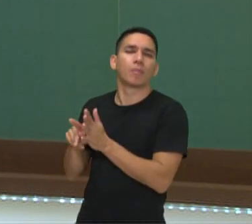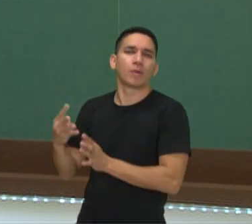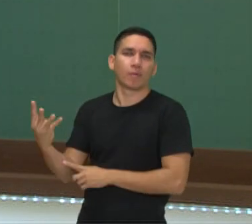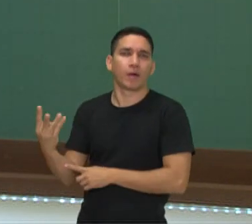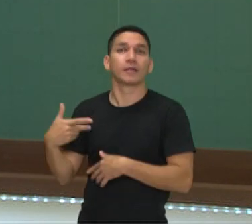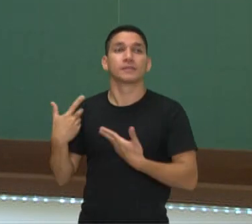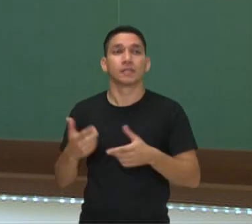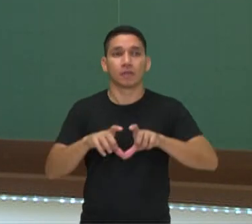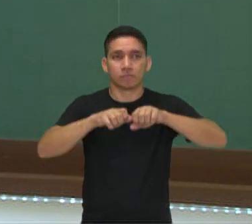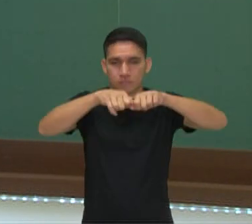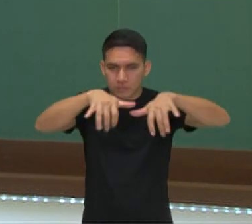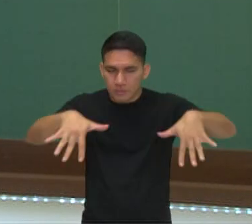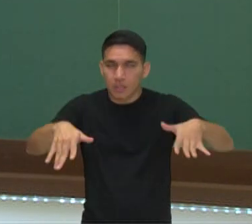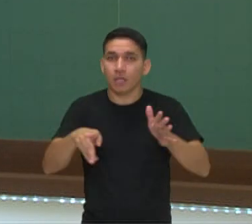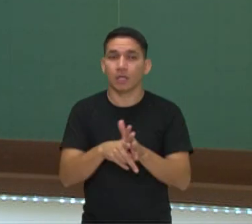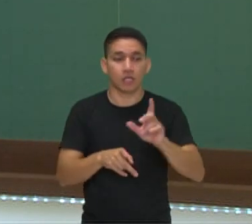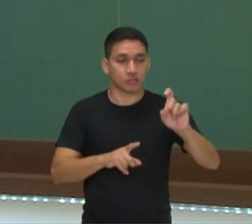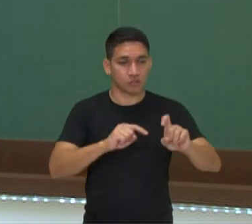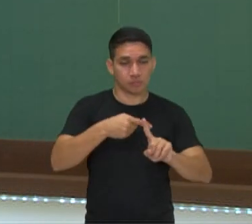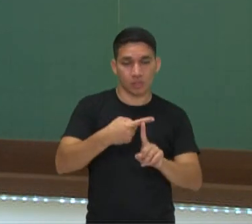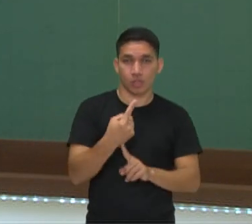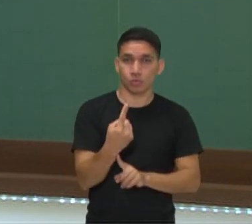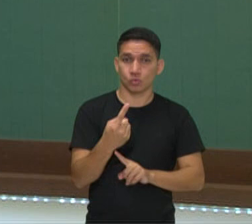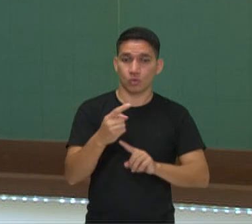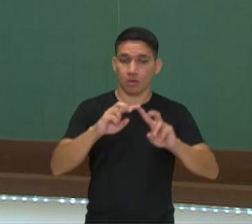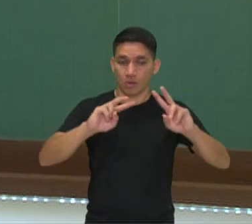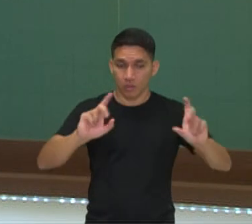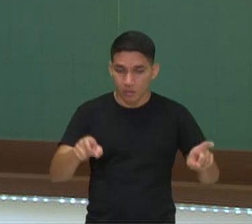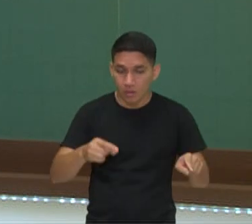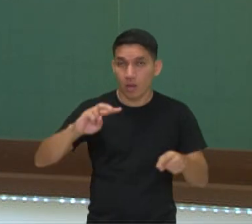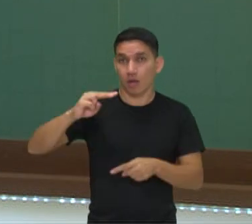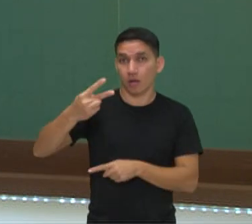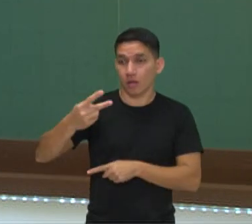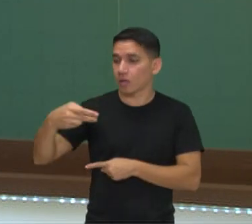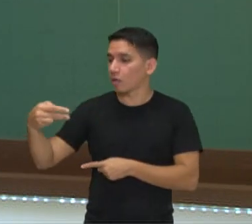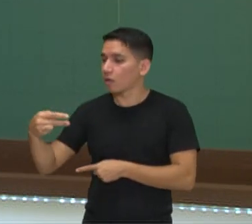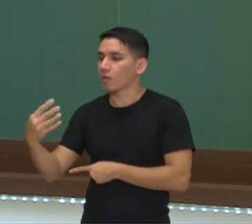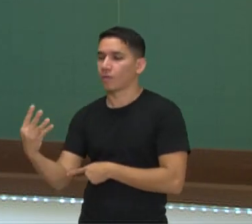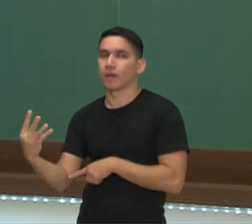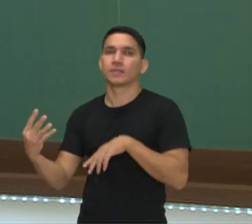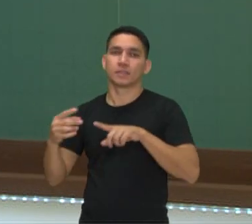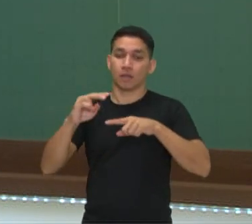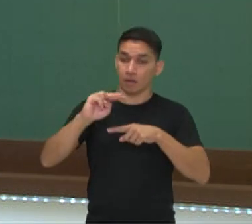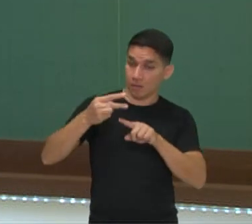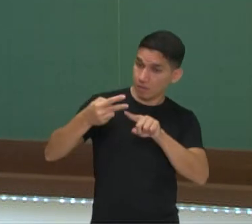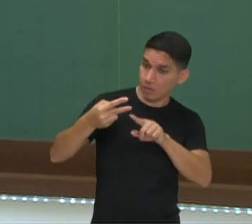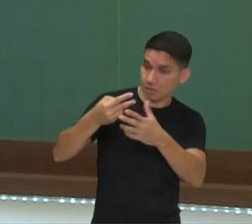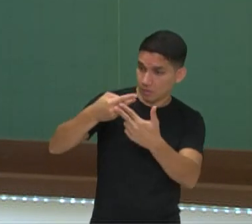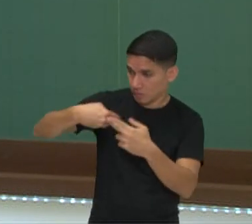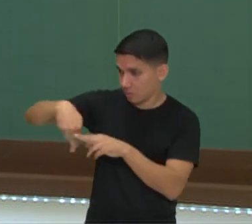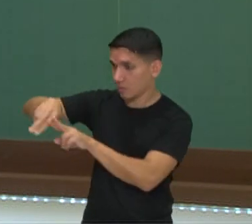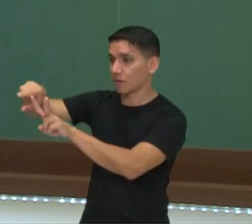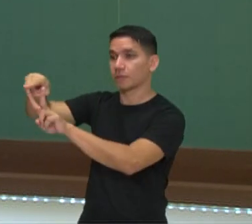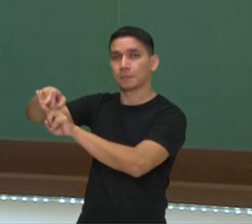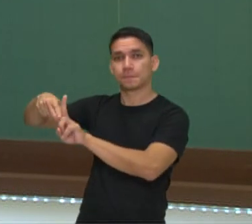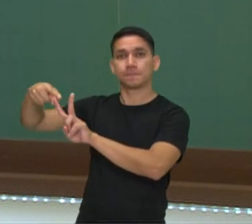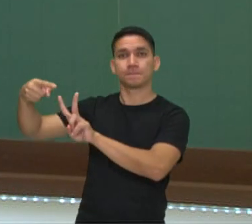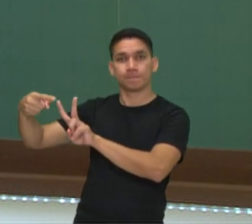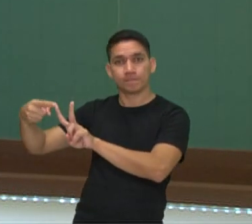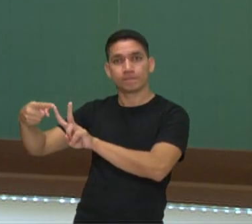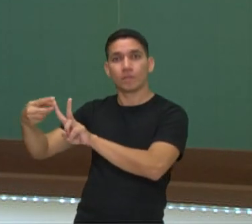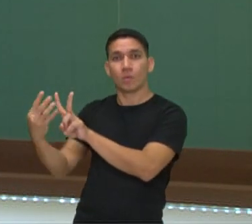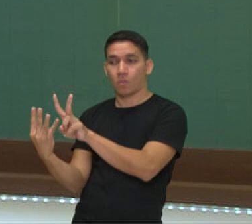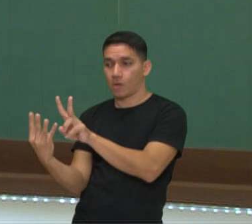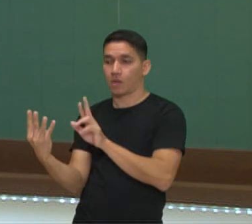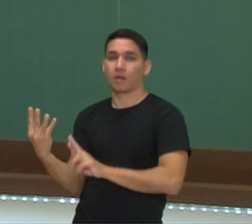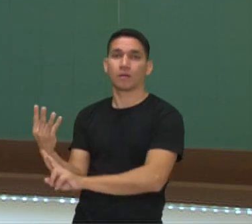né? X é o primeiro termo, 1 é o segundo, ao quadrado igual a 4. Esse quadrado passa para o outro lado, raiz quadrada